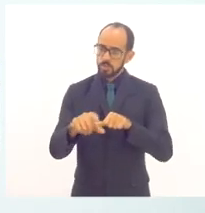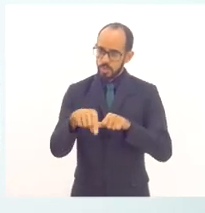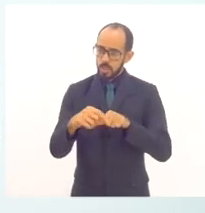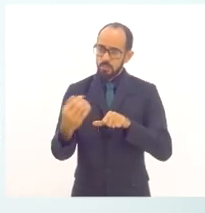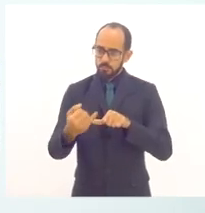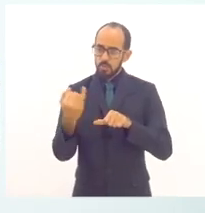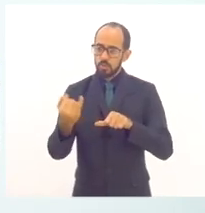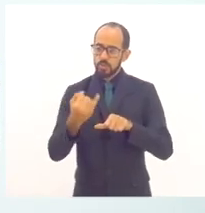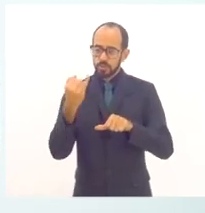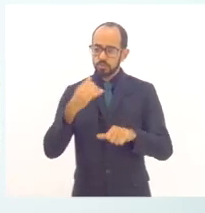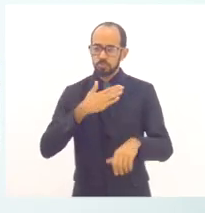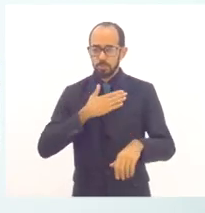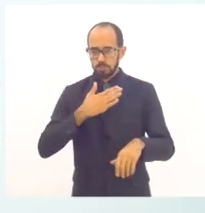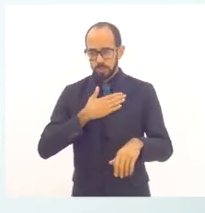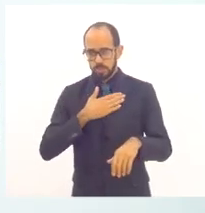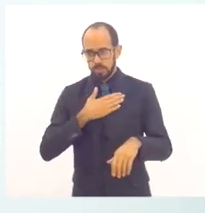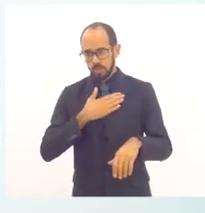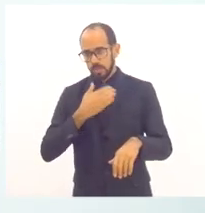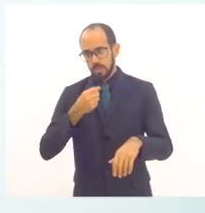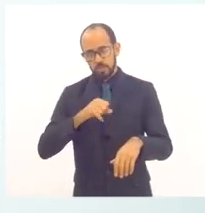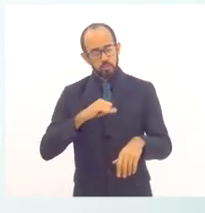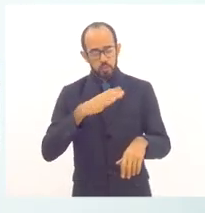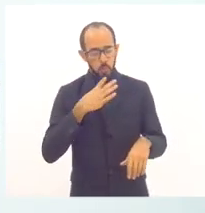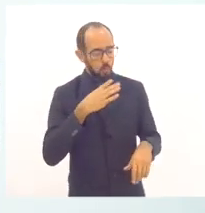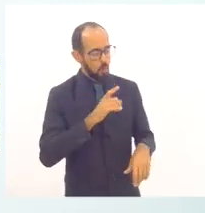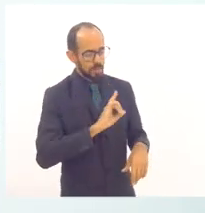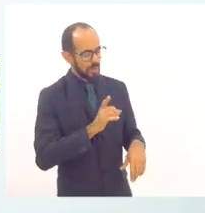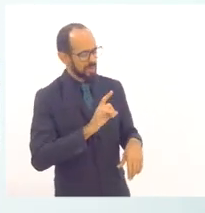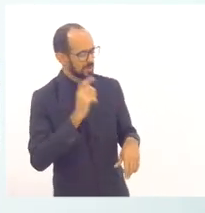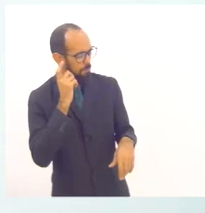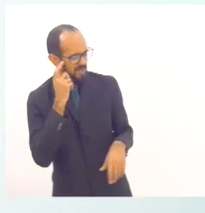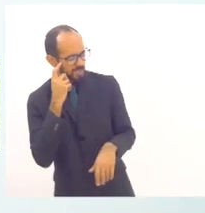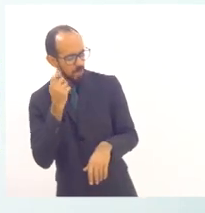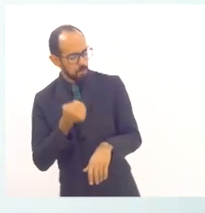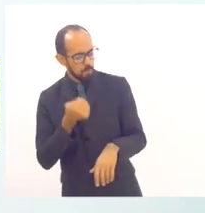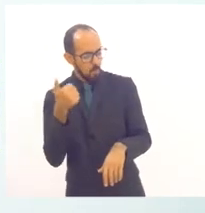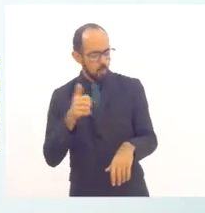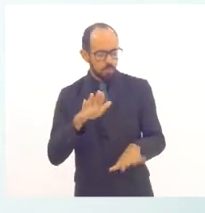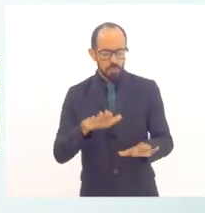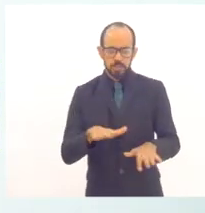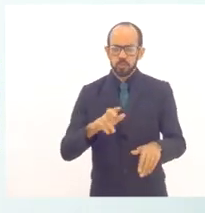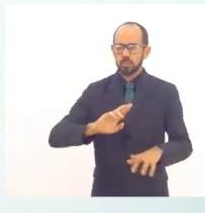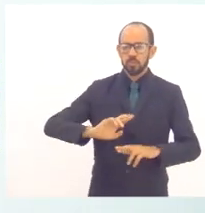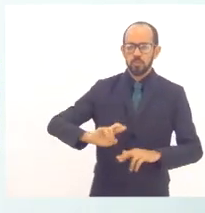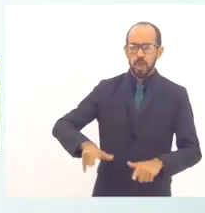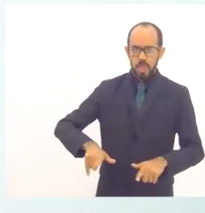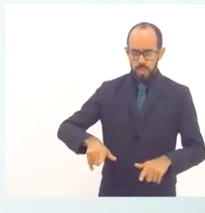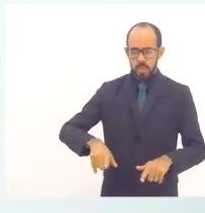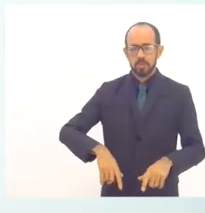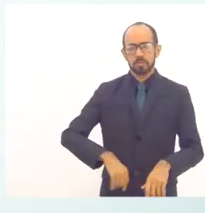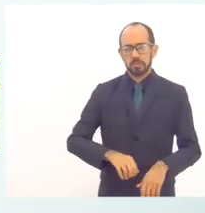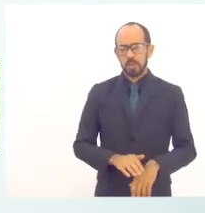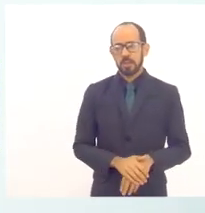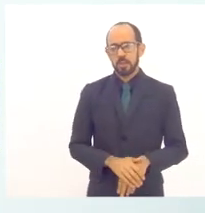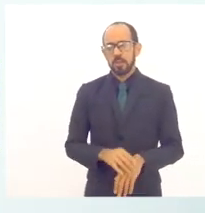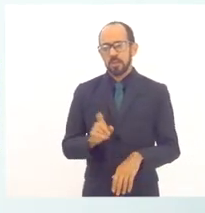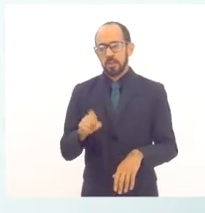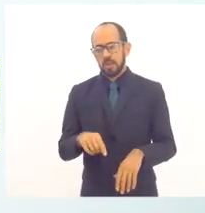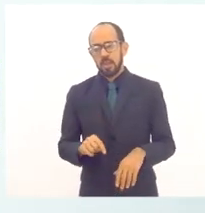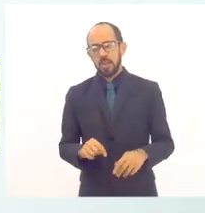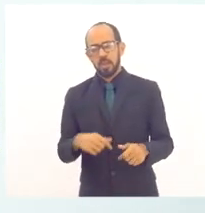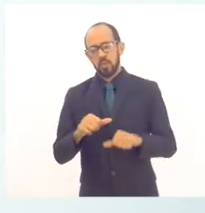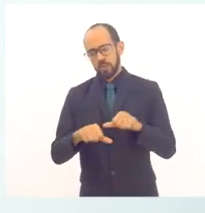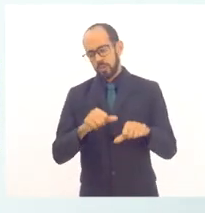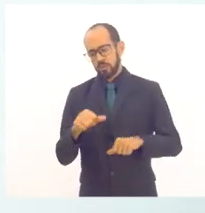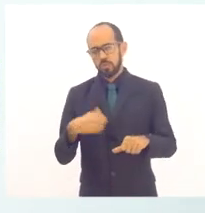relevantes. Quem não conhece o assunto, lê, vai achar que são pequenas alterações, mas não são pequenas alterações, são alterações de